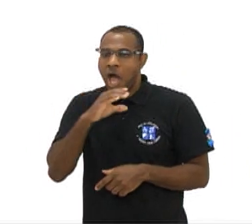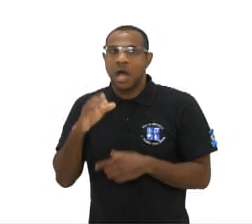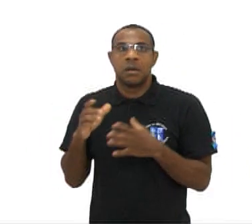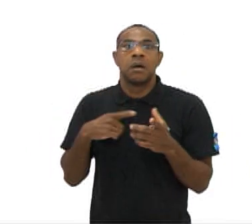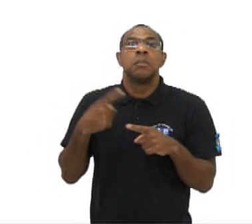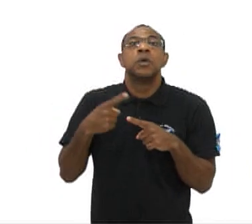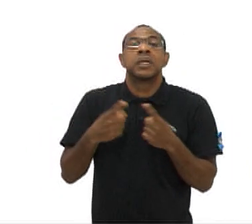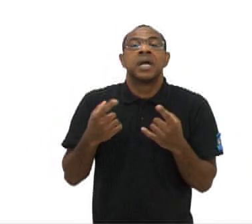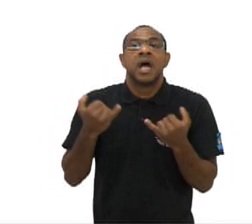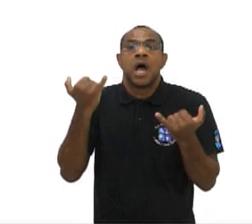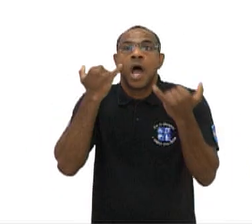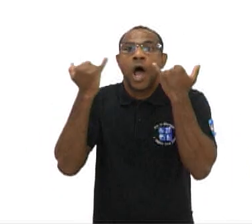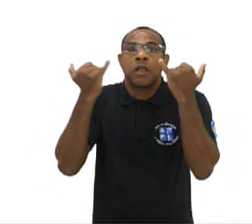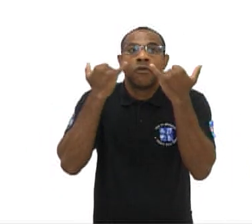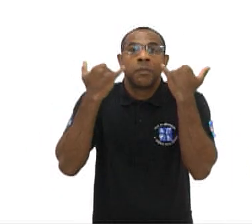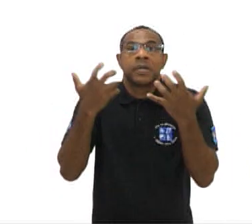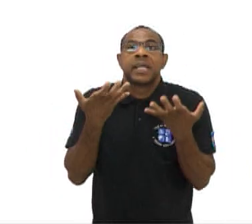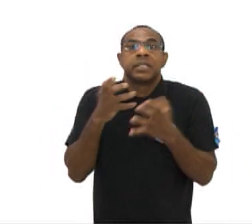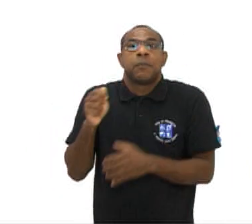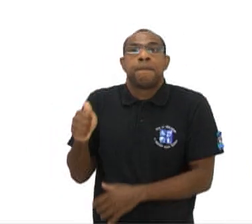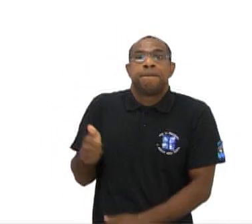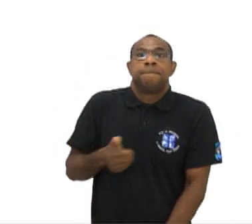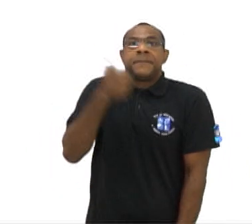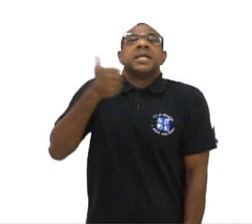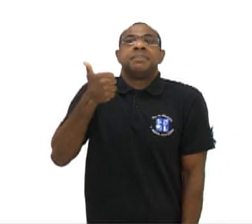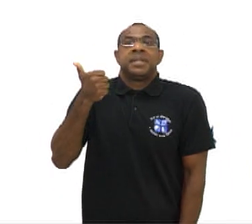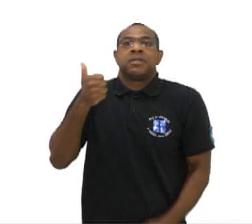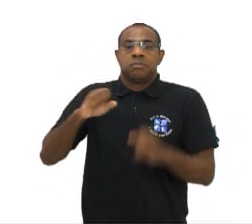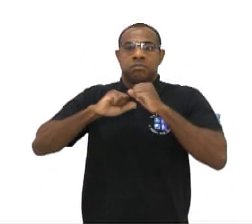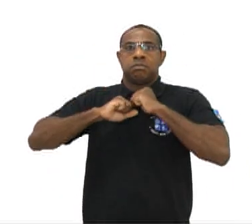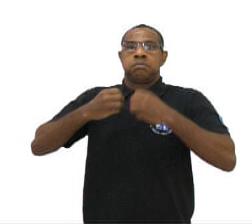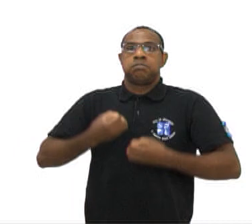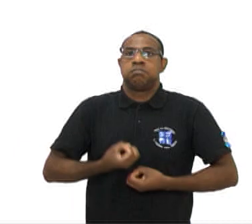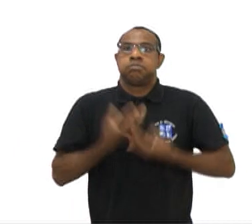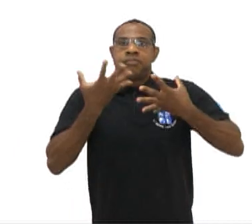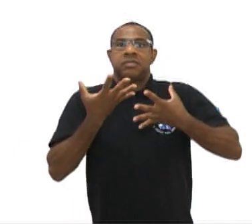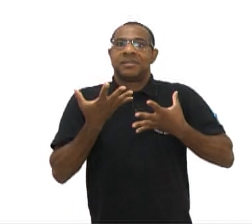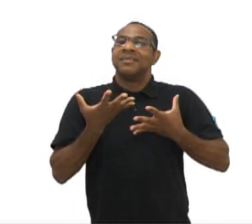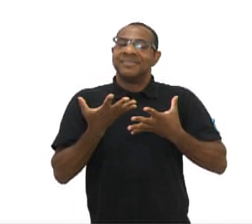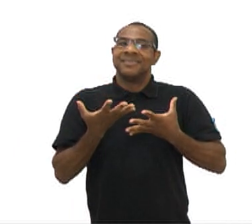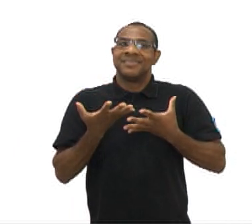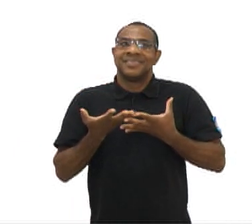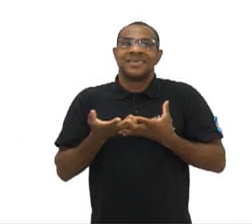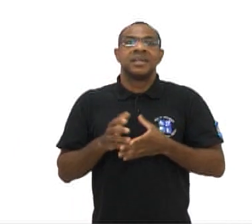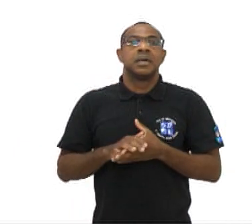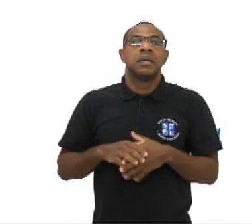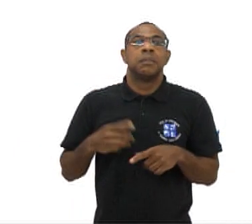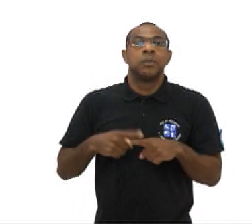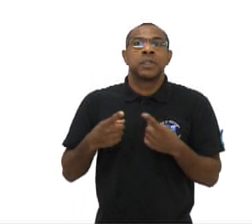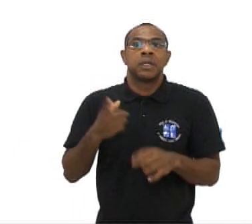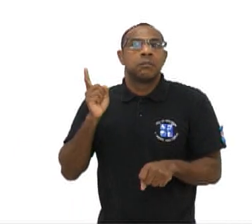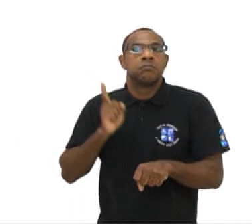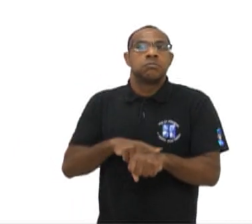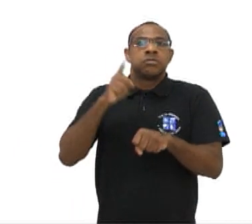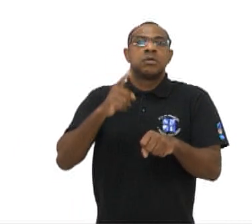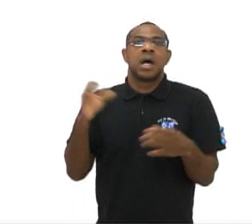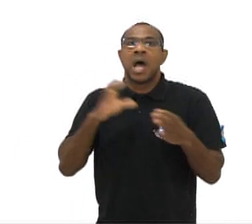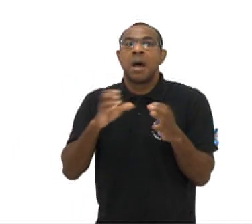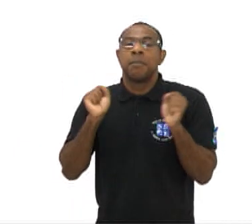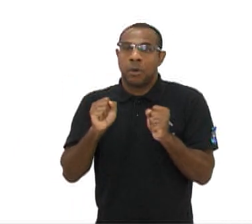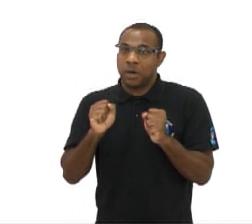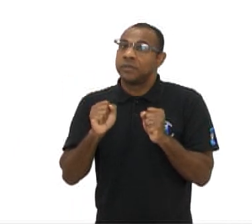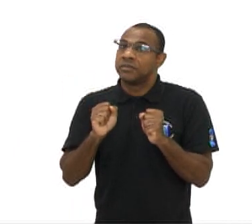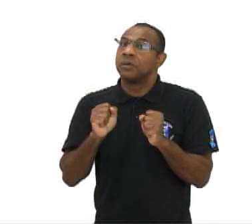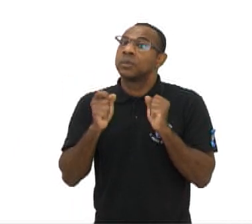querem ser os primeiros a noticiar. Lembra o furo noticioso? No entanto, o imediatismo pode levar a